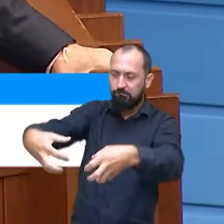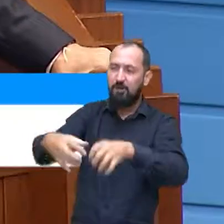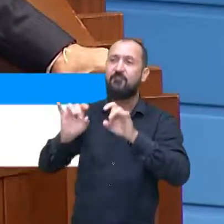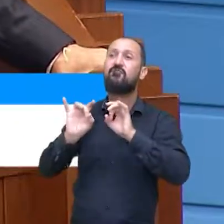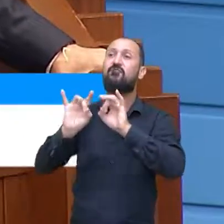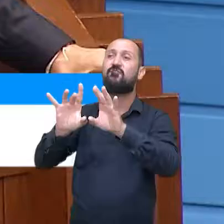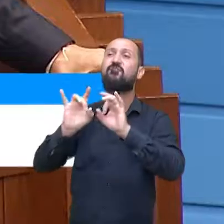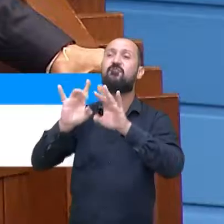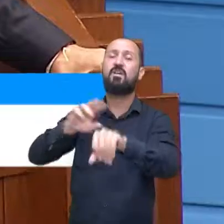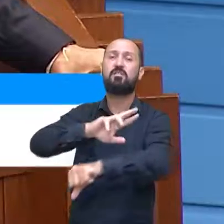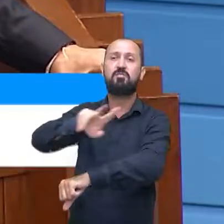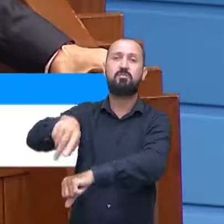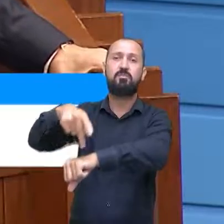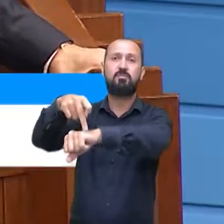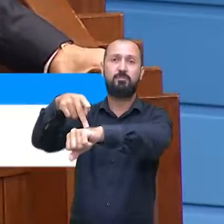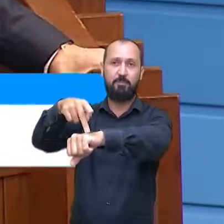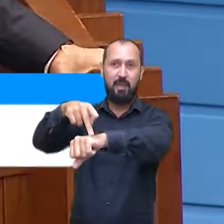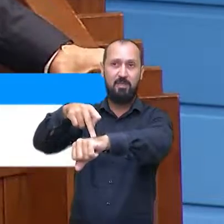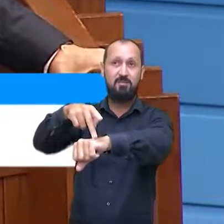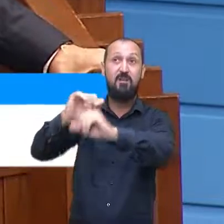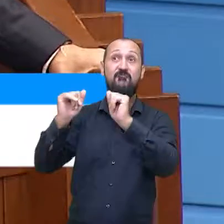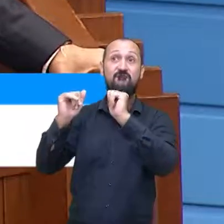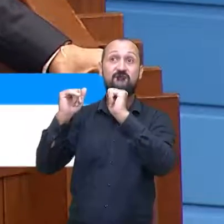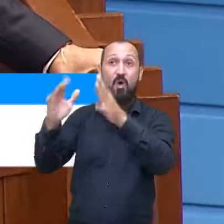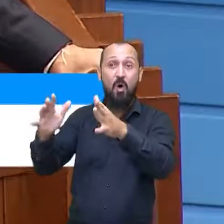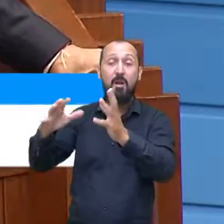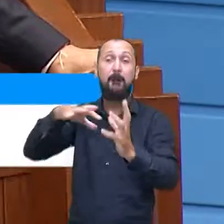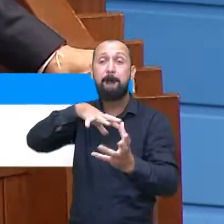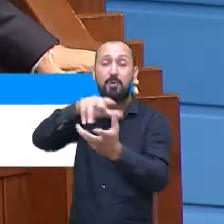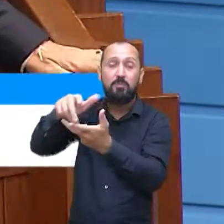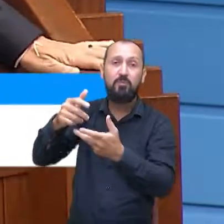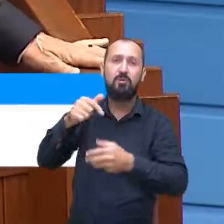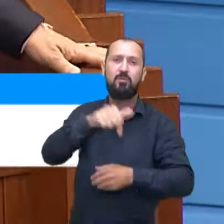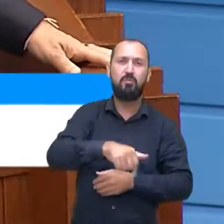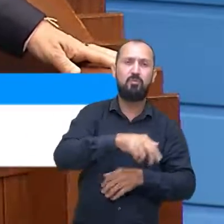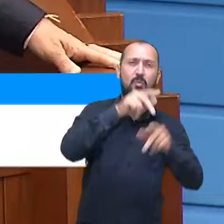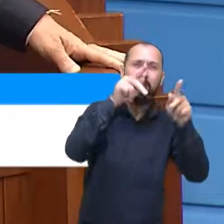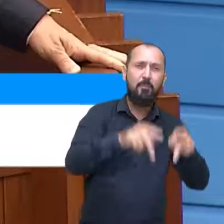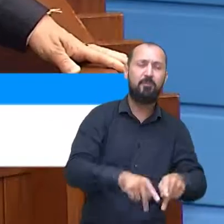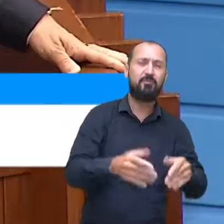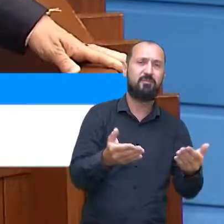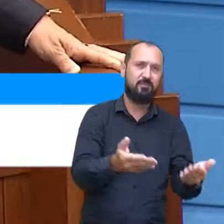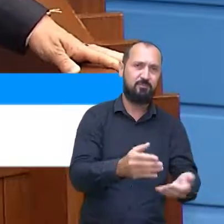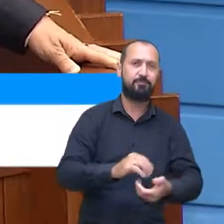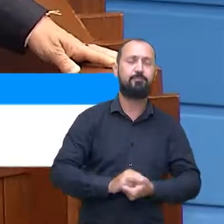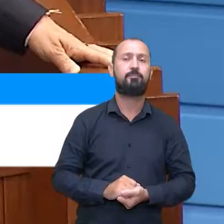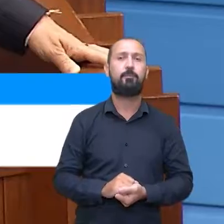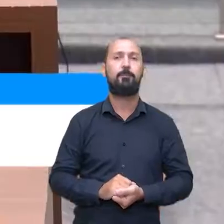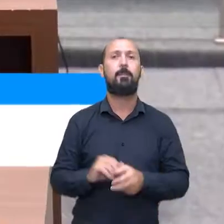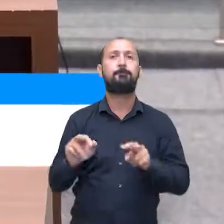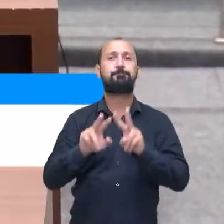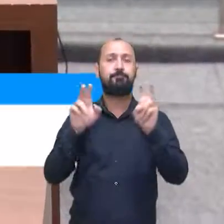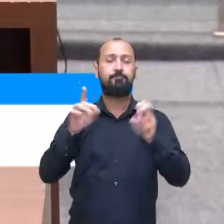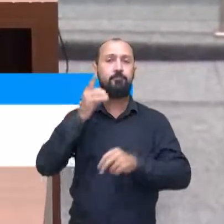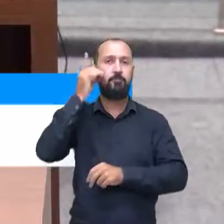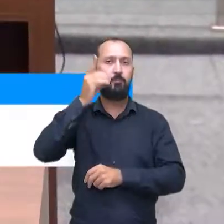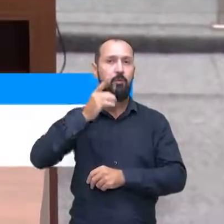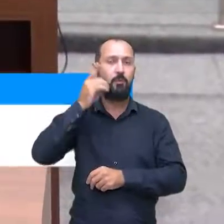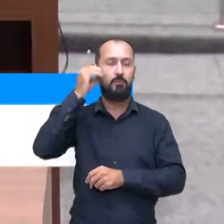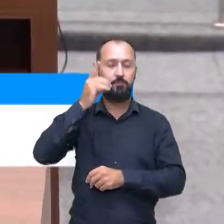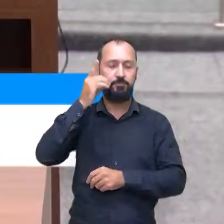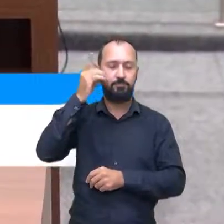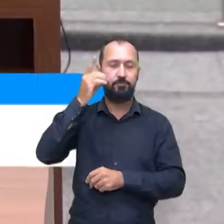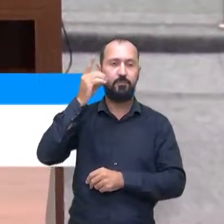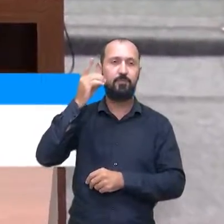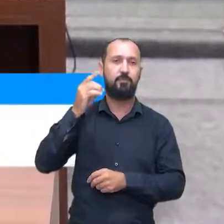de alimentos para o mundo todo e a sua população vivendo nessas condições. Ainda no tema,